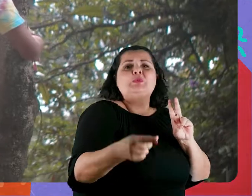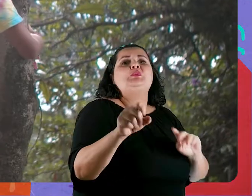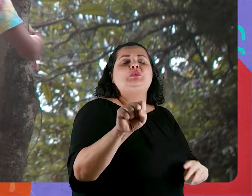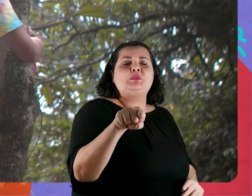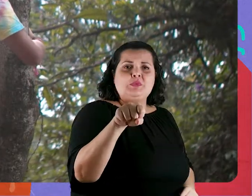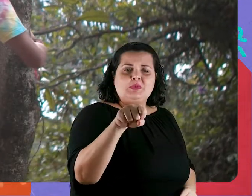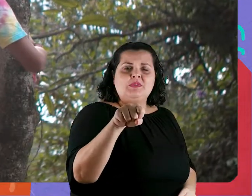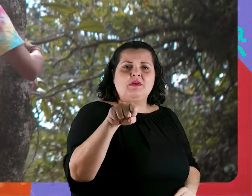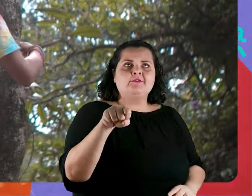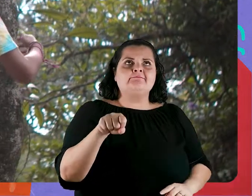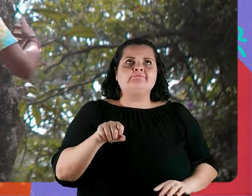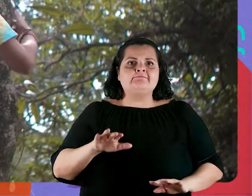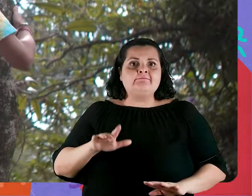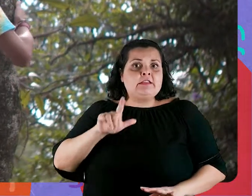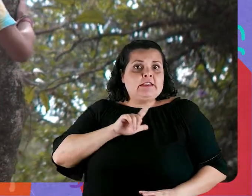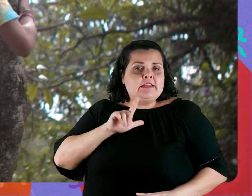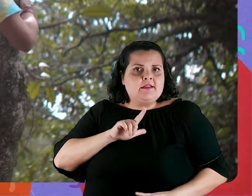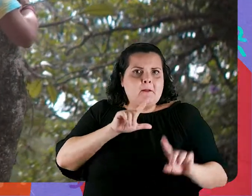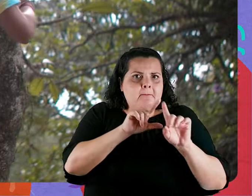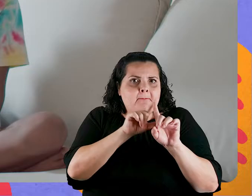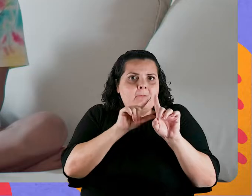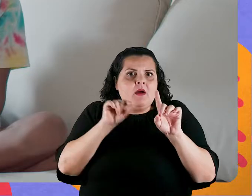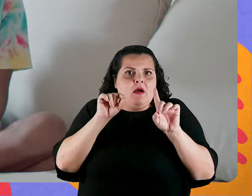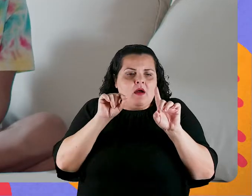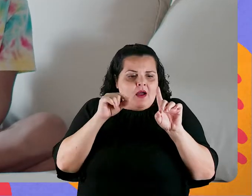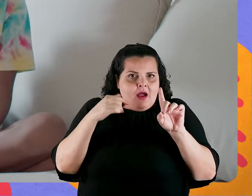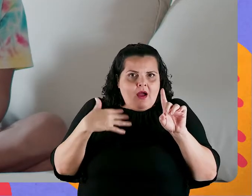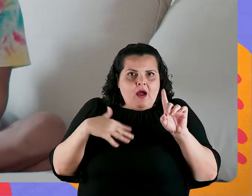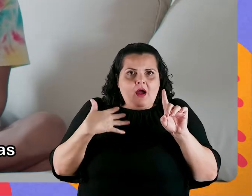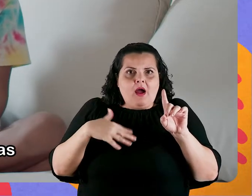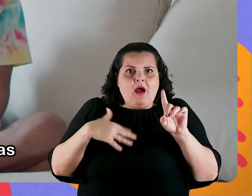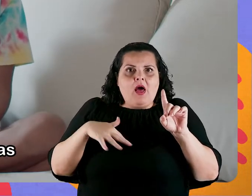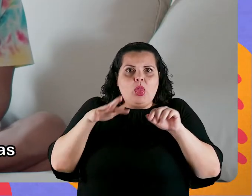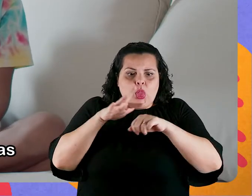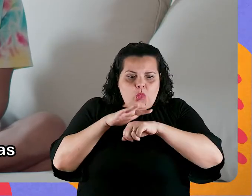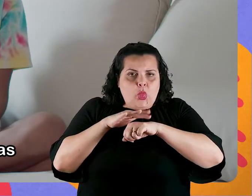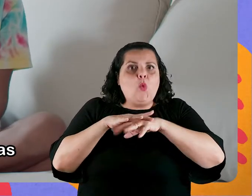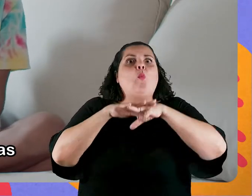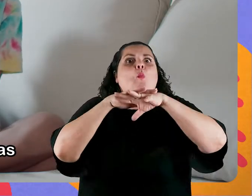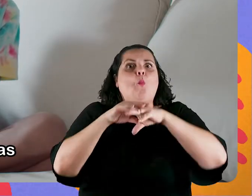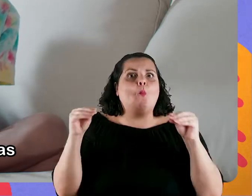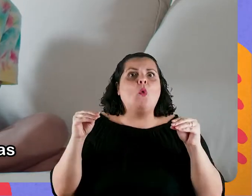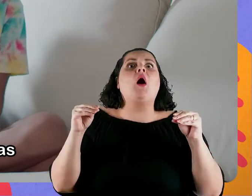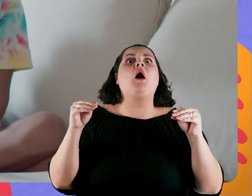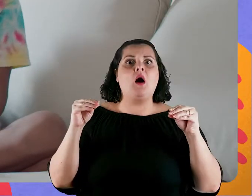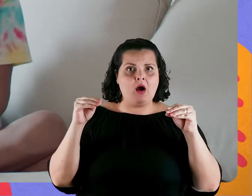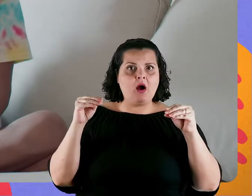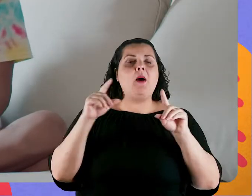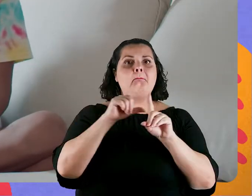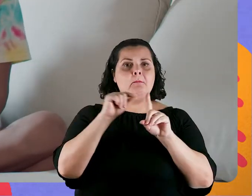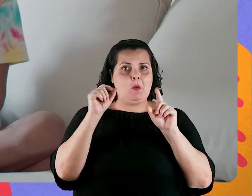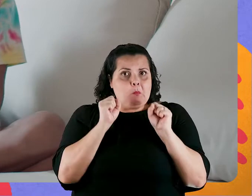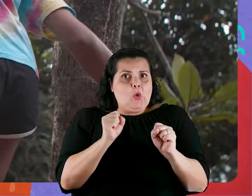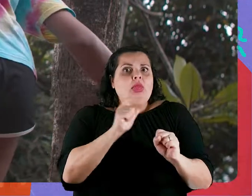algumas plantas podem curar doenças e eu acho muito legal isso porque é um poder das plantas